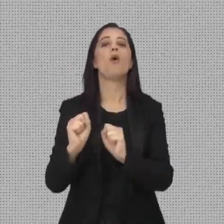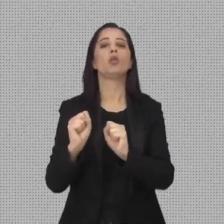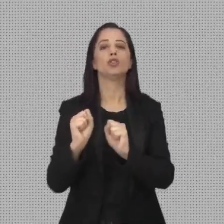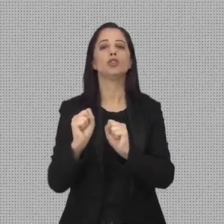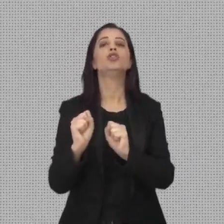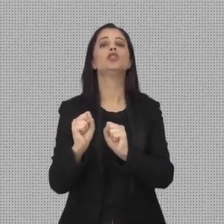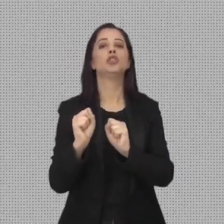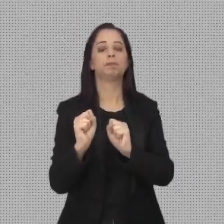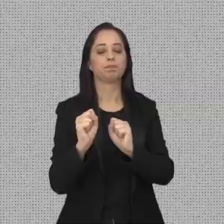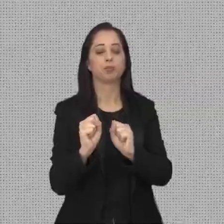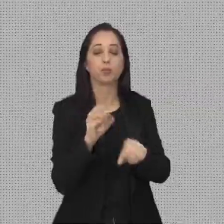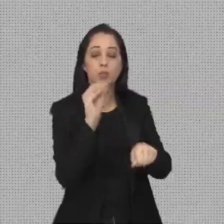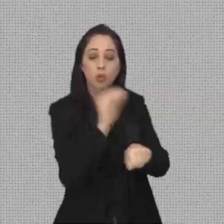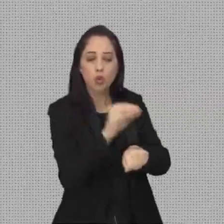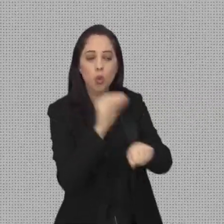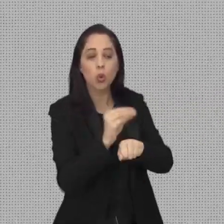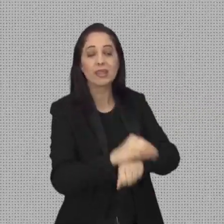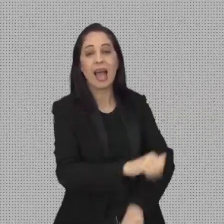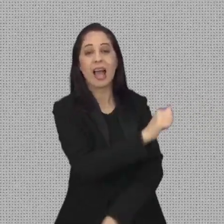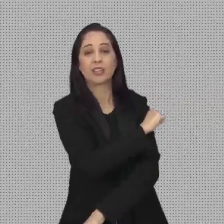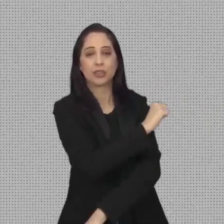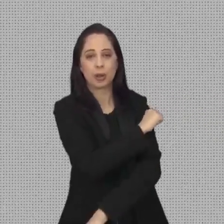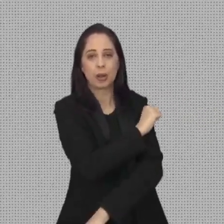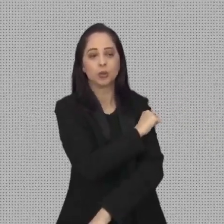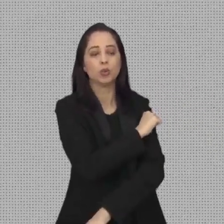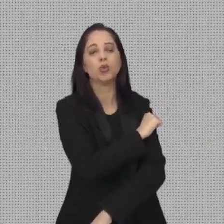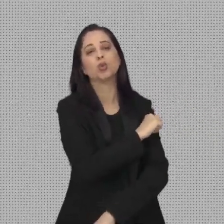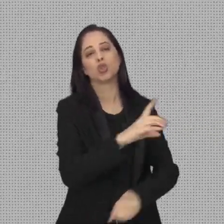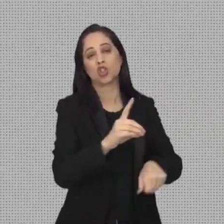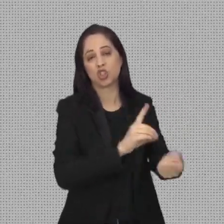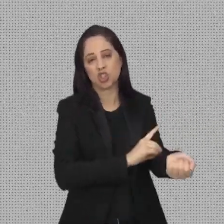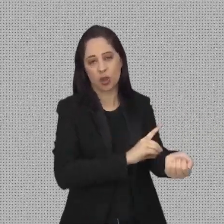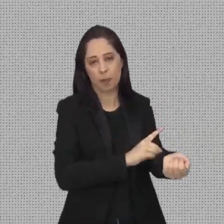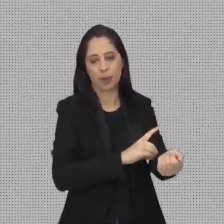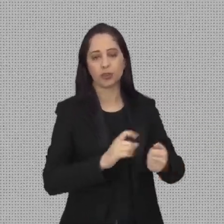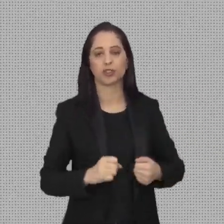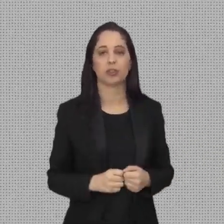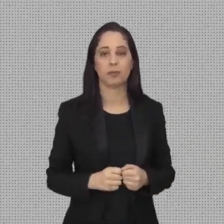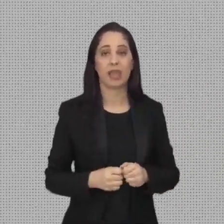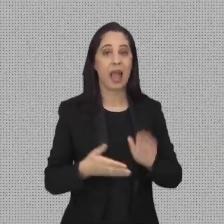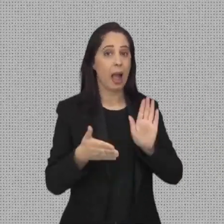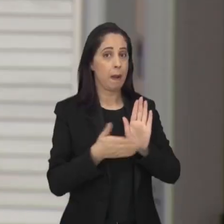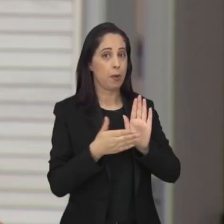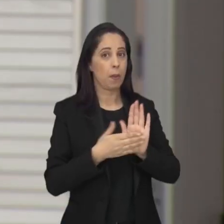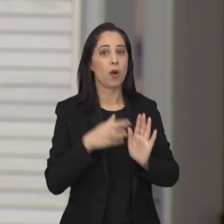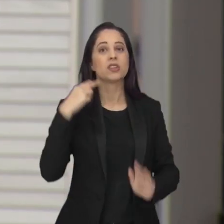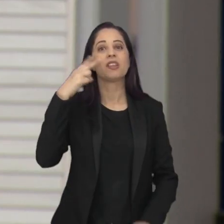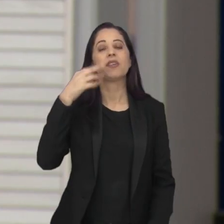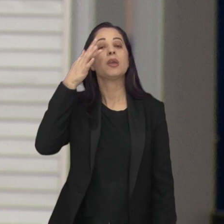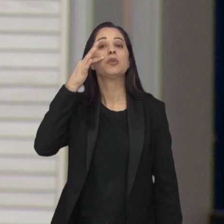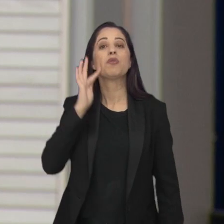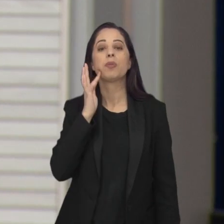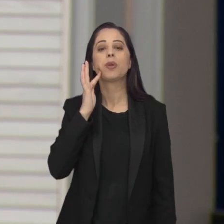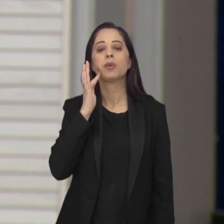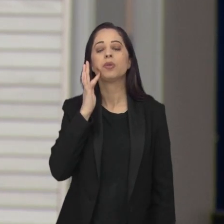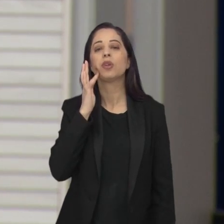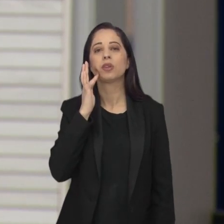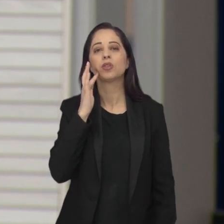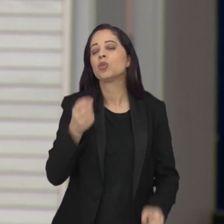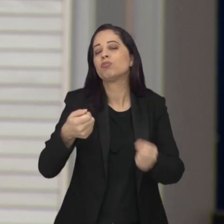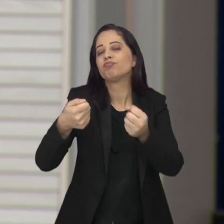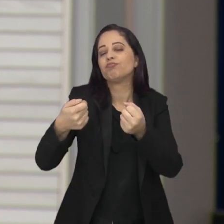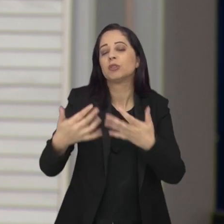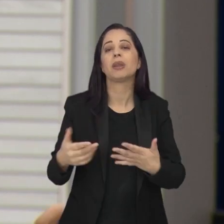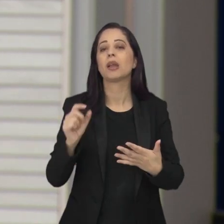a implantar um programa de atenção e proteção a estudantes diagnosticados com diabetes. A proposta do vereador Fabião